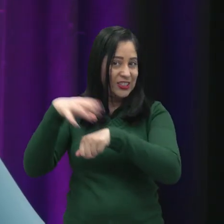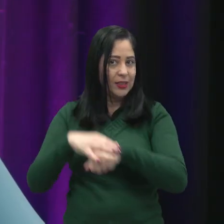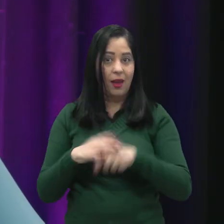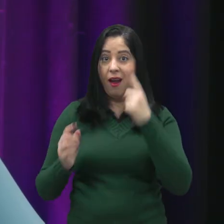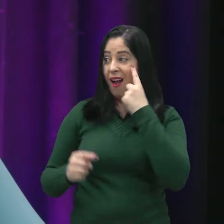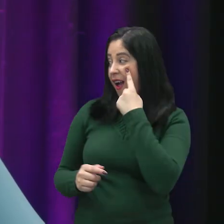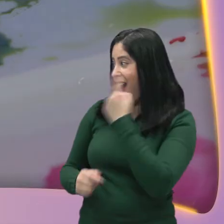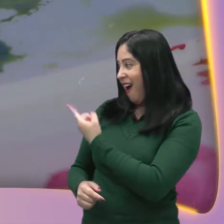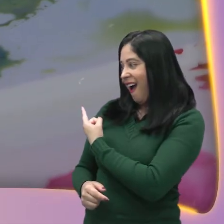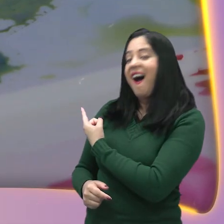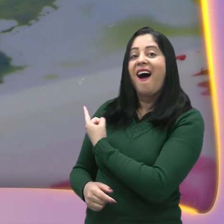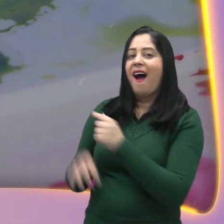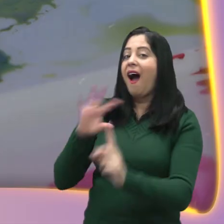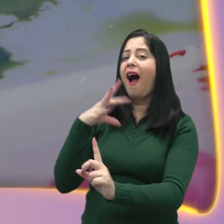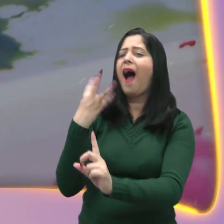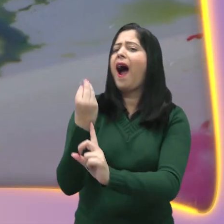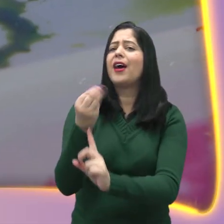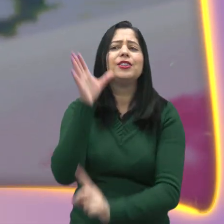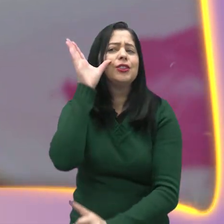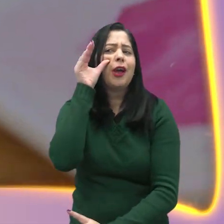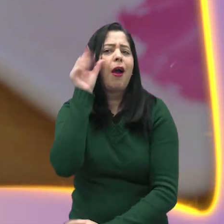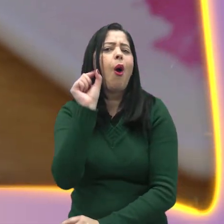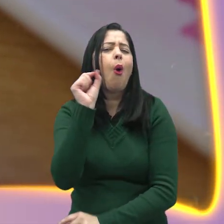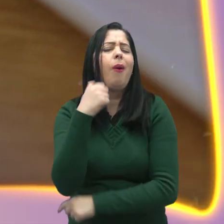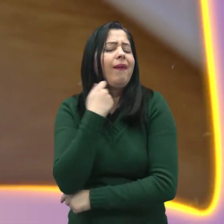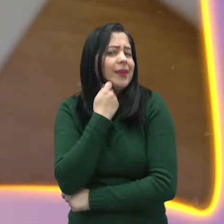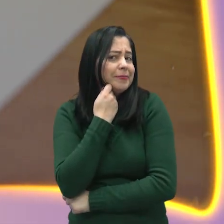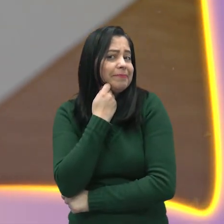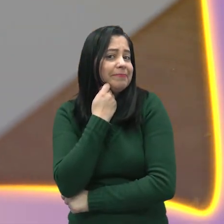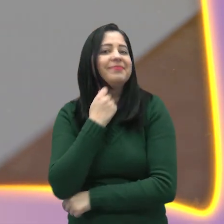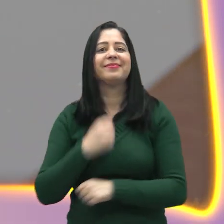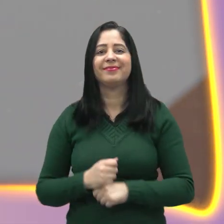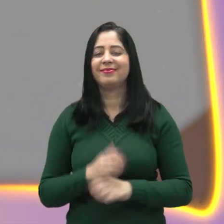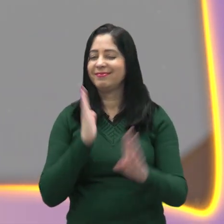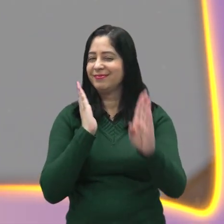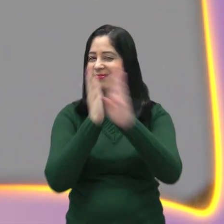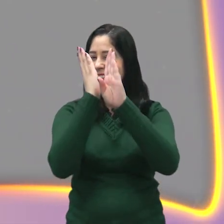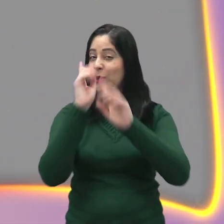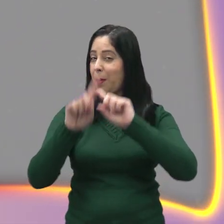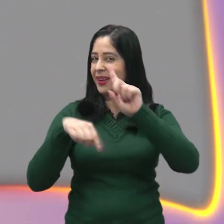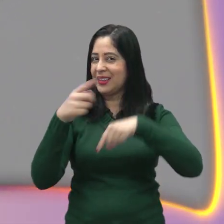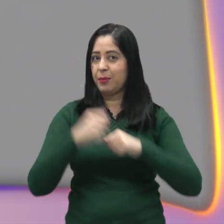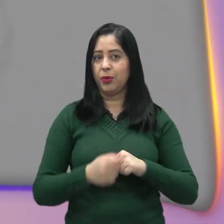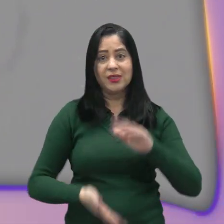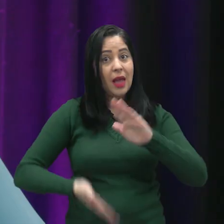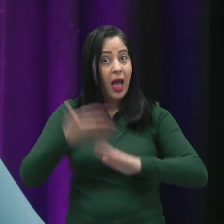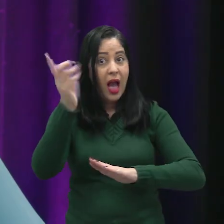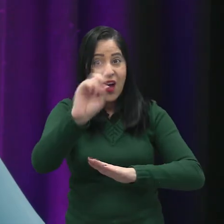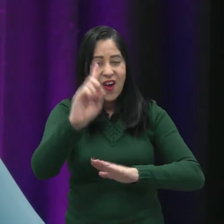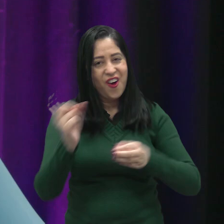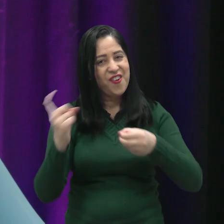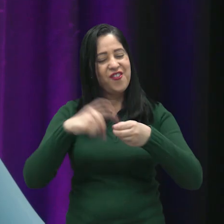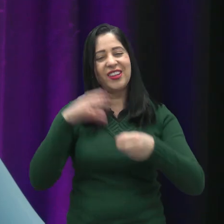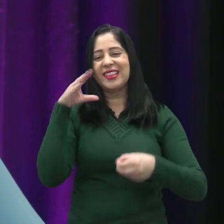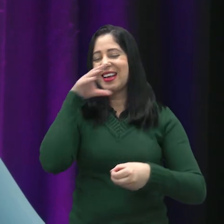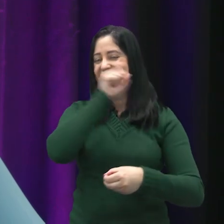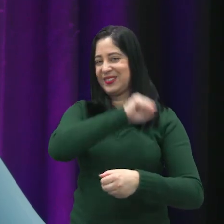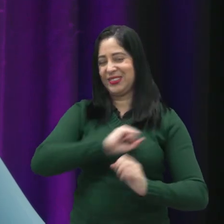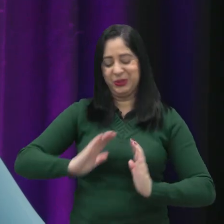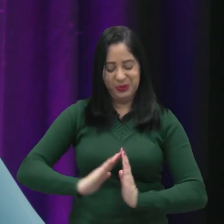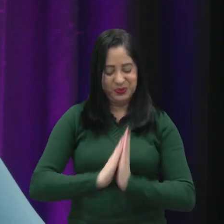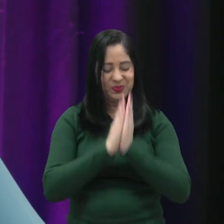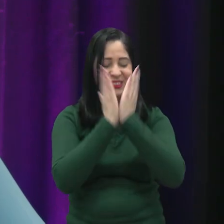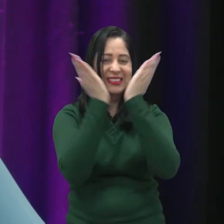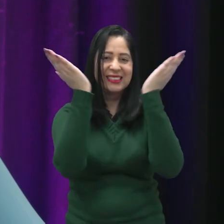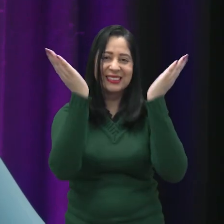com vocês. E a nossa arte do dia, o que está sendo feito ali, hein? Vamos descobrir no próximo bloco? Então fica aí que a gente volta já